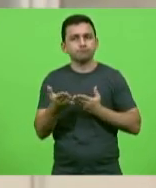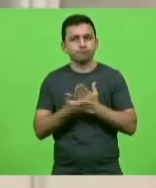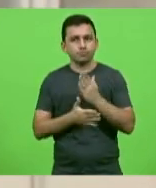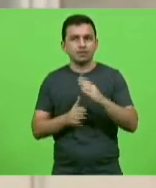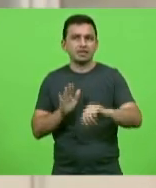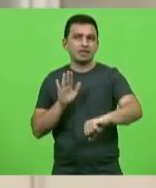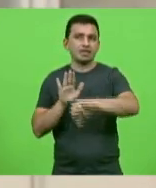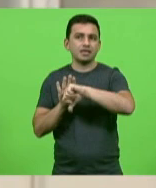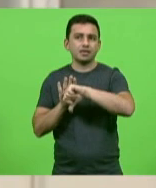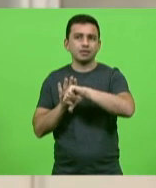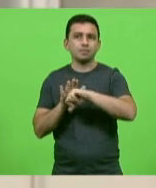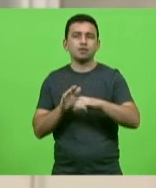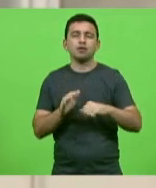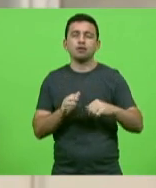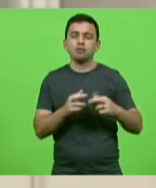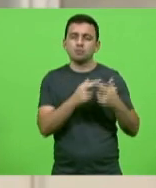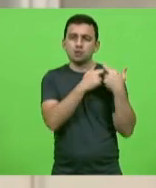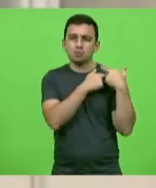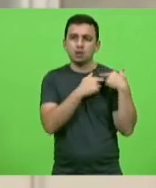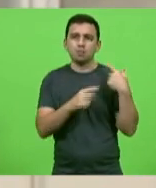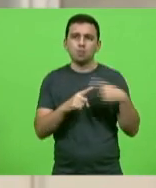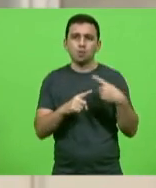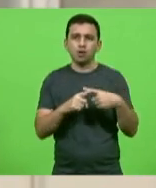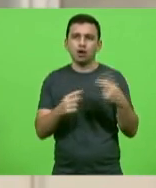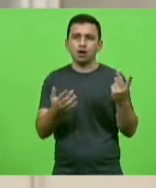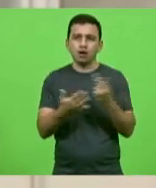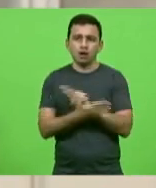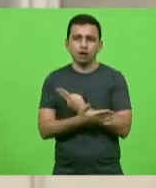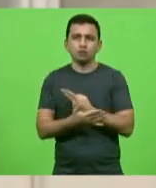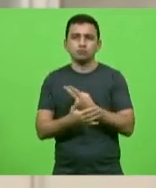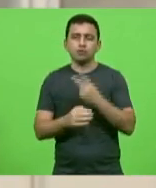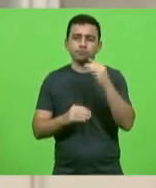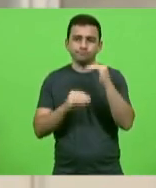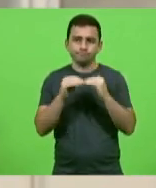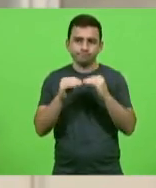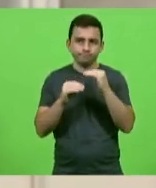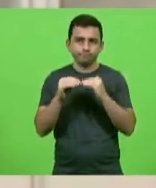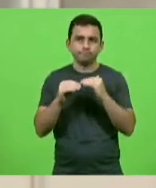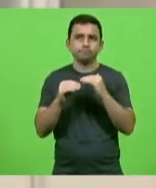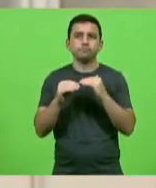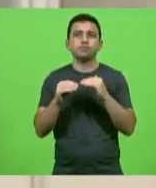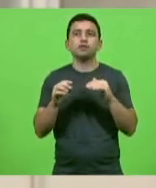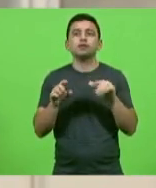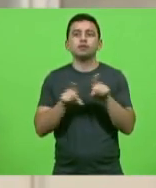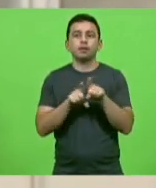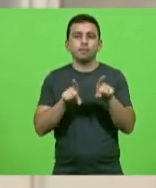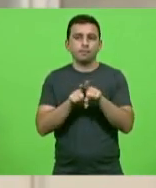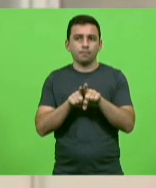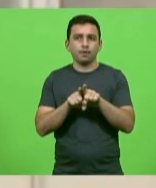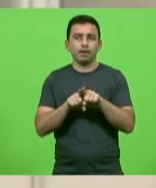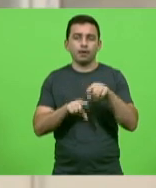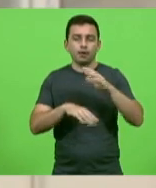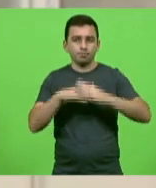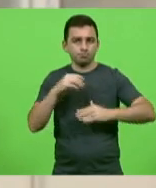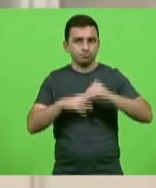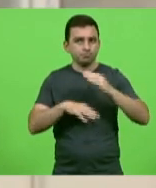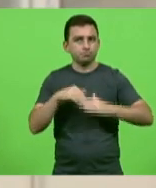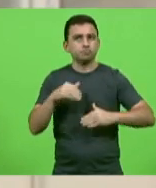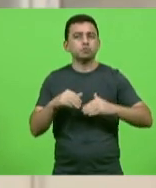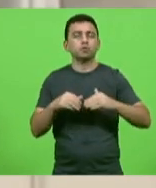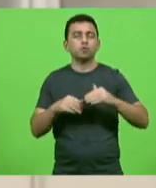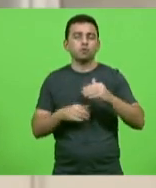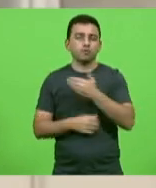por crime de responsabilidade por violação ao princípio da simetria EA competência privativa da União